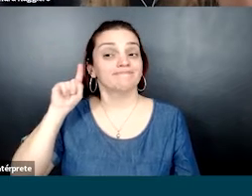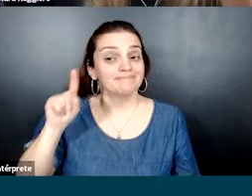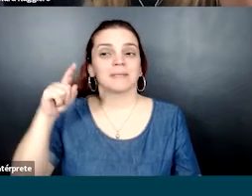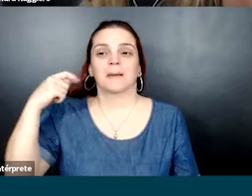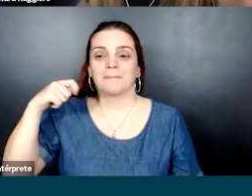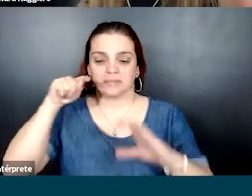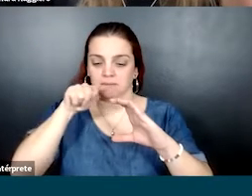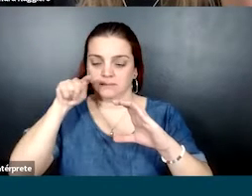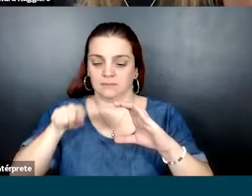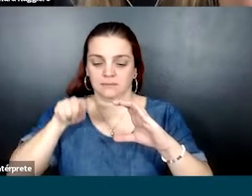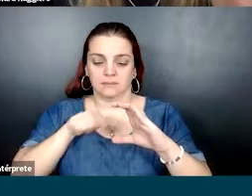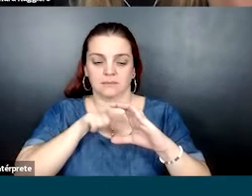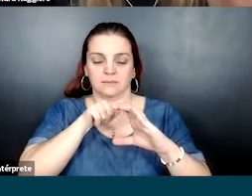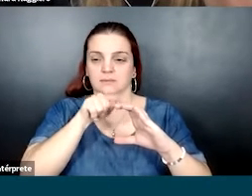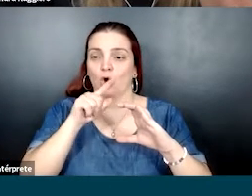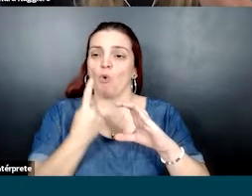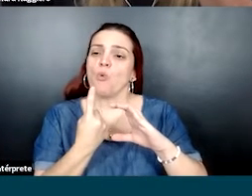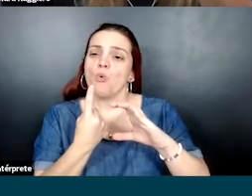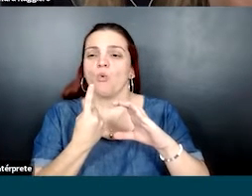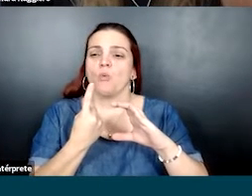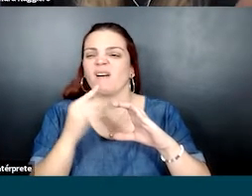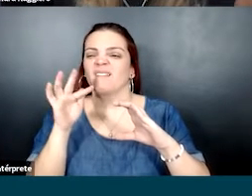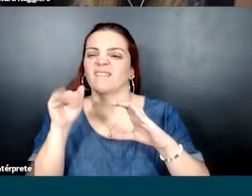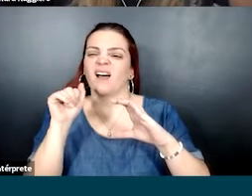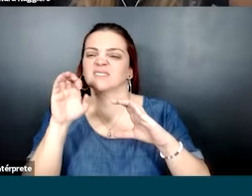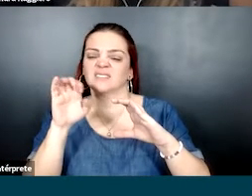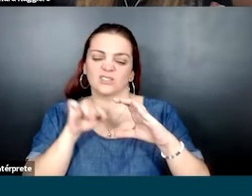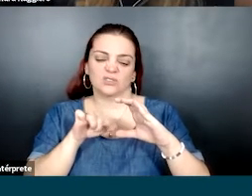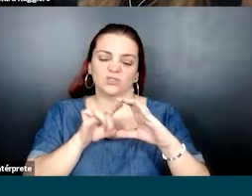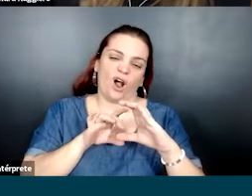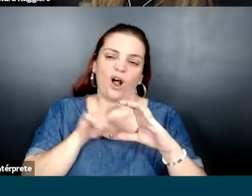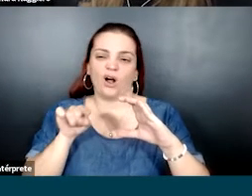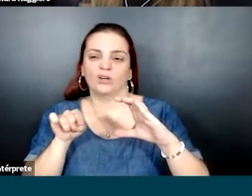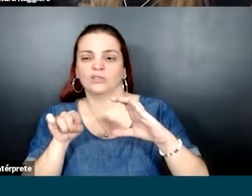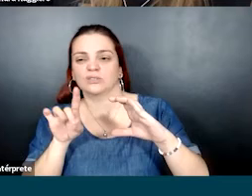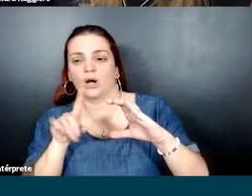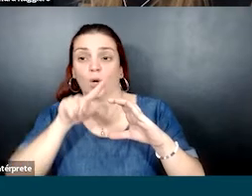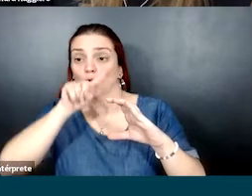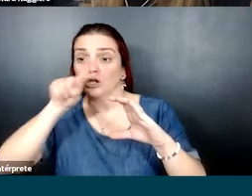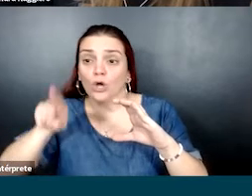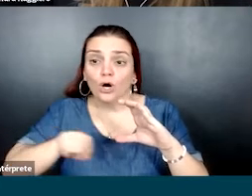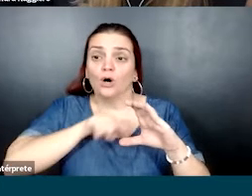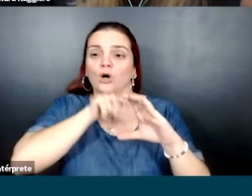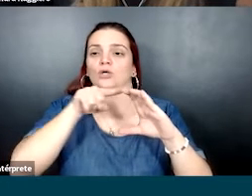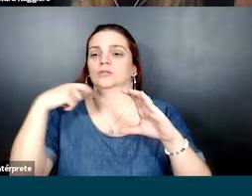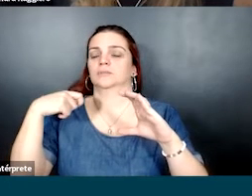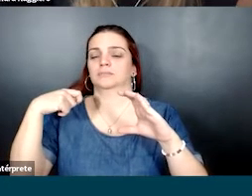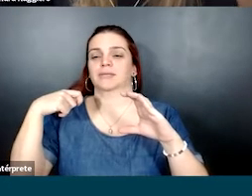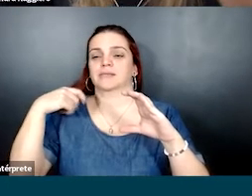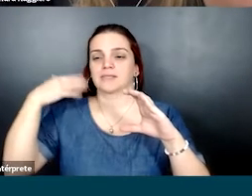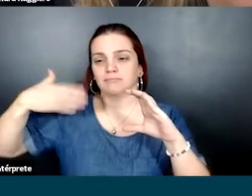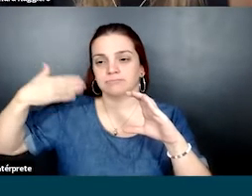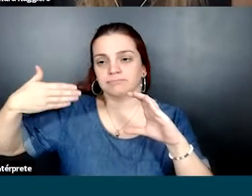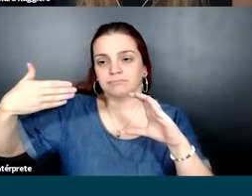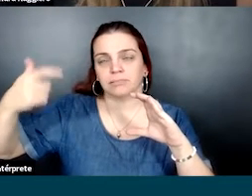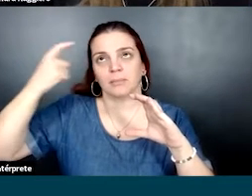deve seguir constante a cada fase. Não só lá no inicial, quando a gente quer entender o que tem que ser feito, mas ao